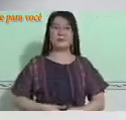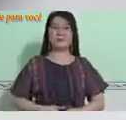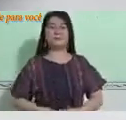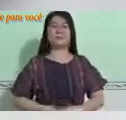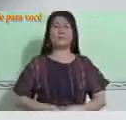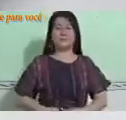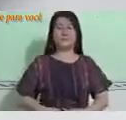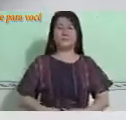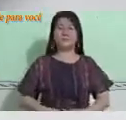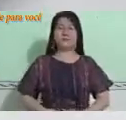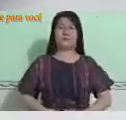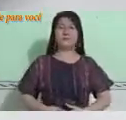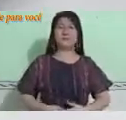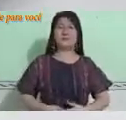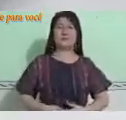comer.